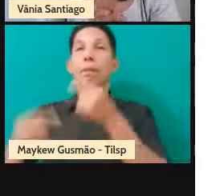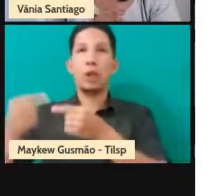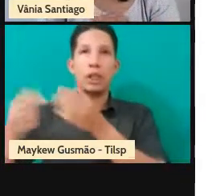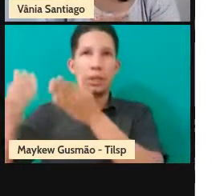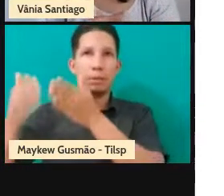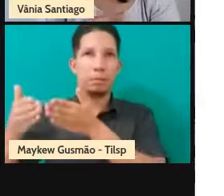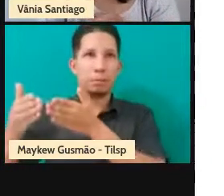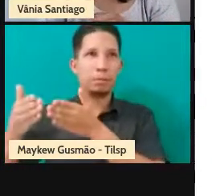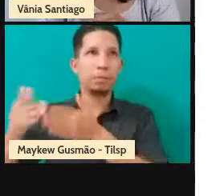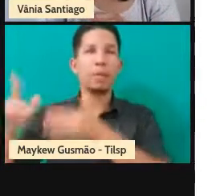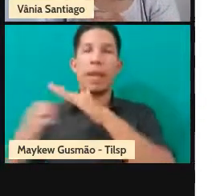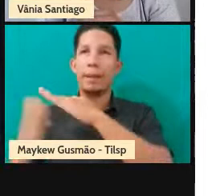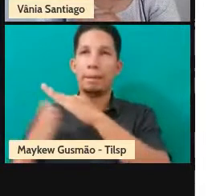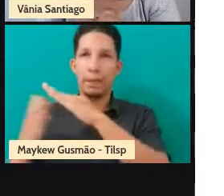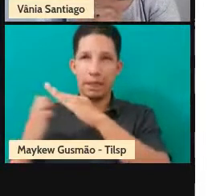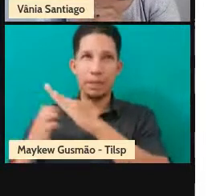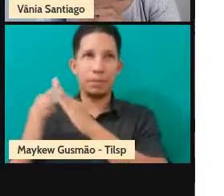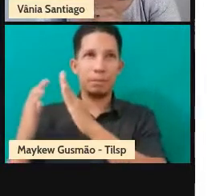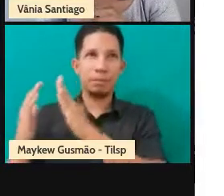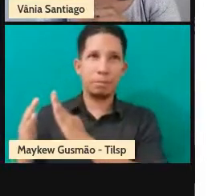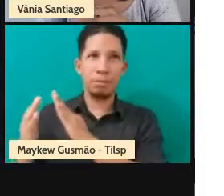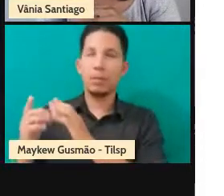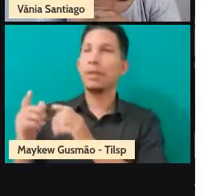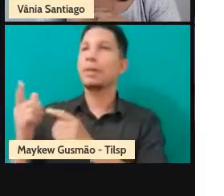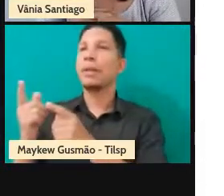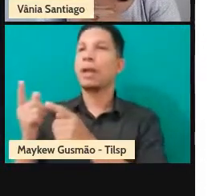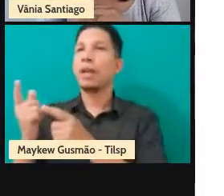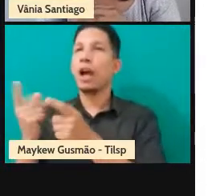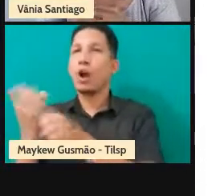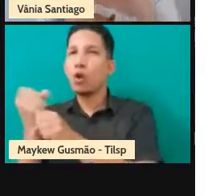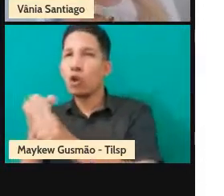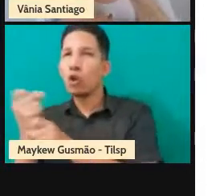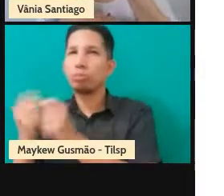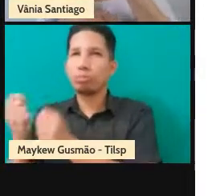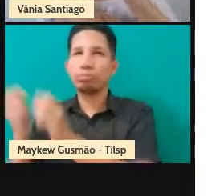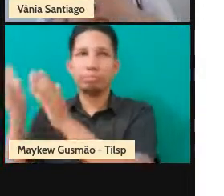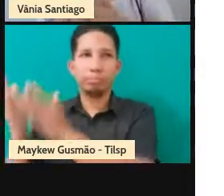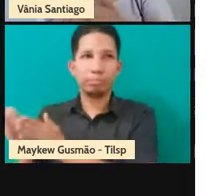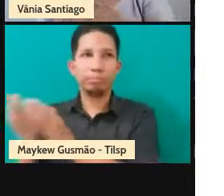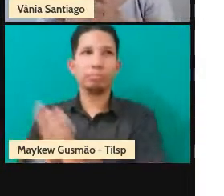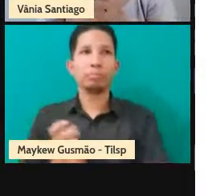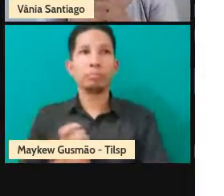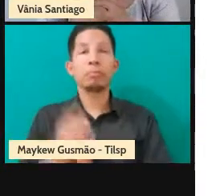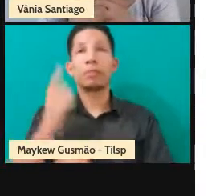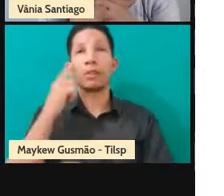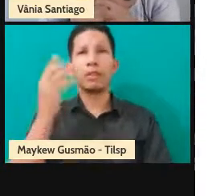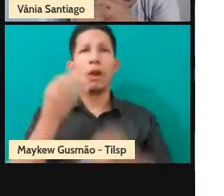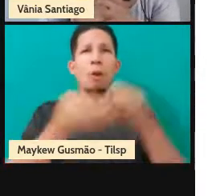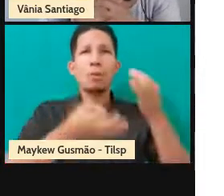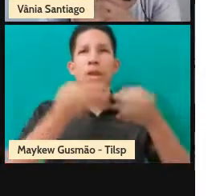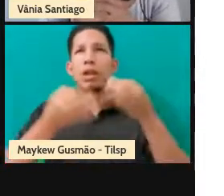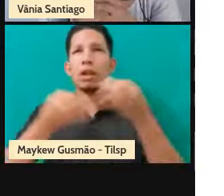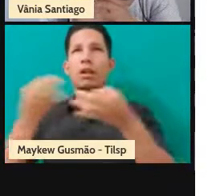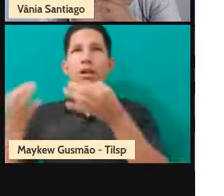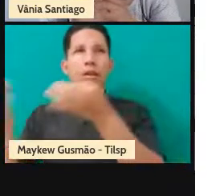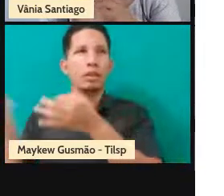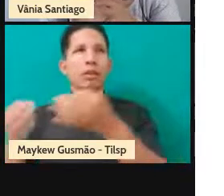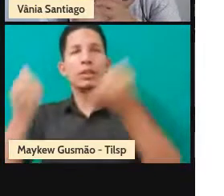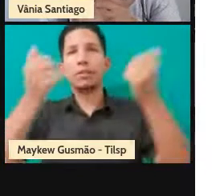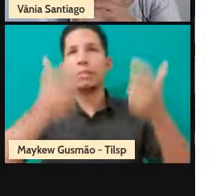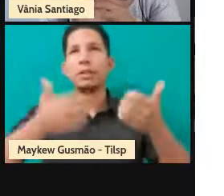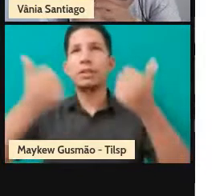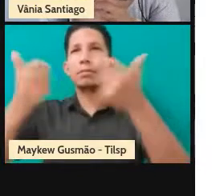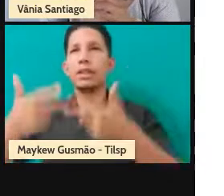esfera empresarial e esfera financeira. Então, a gente vê comentários e explicações sobre a